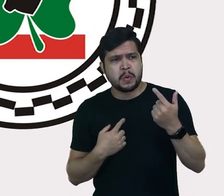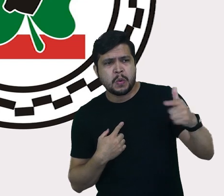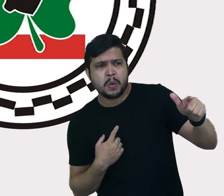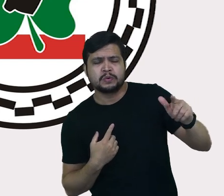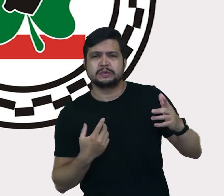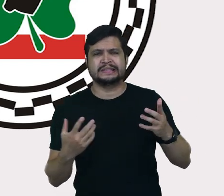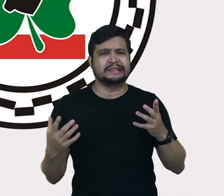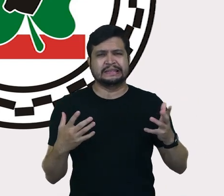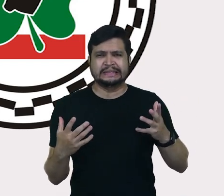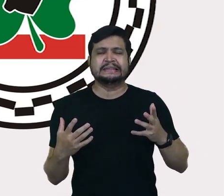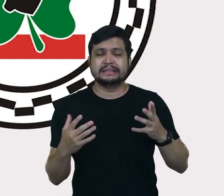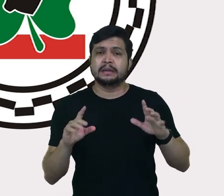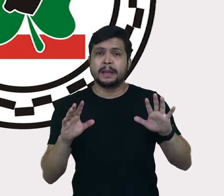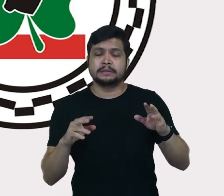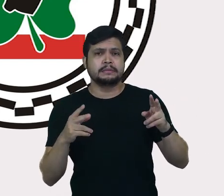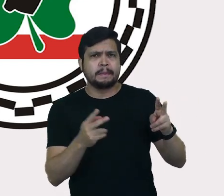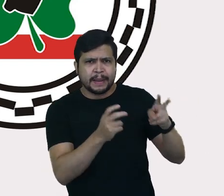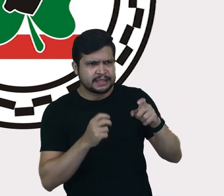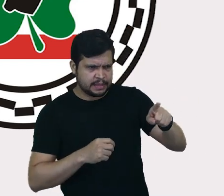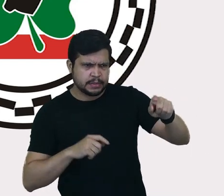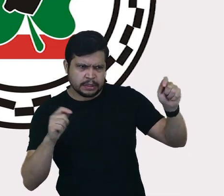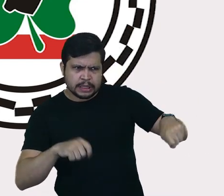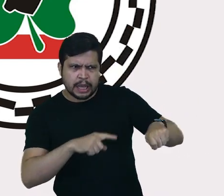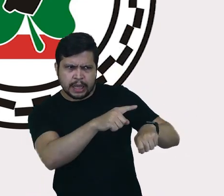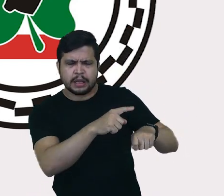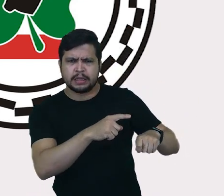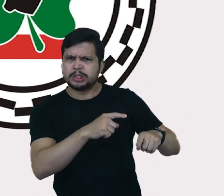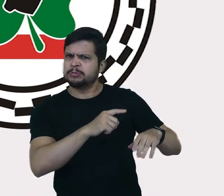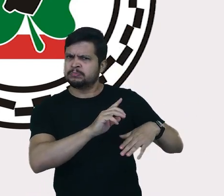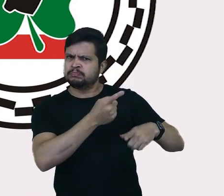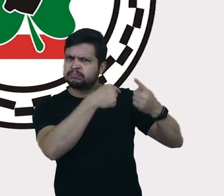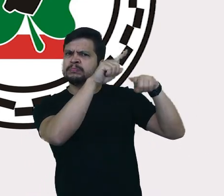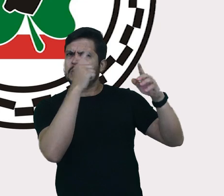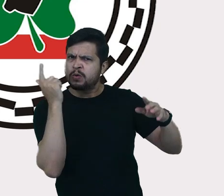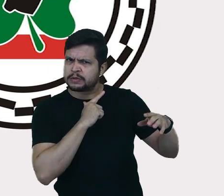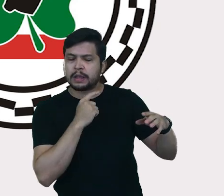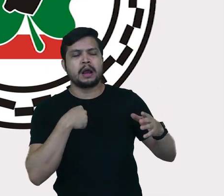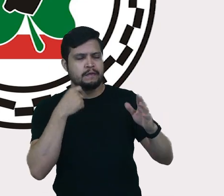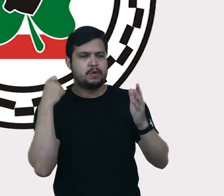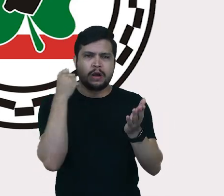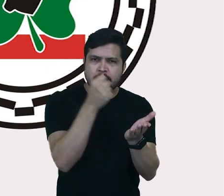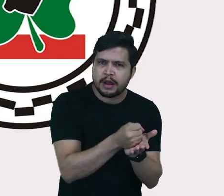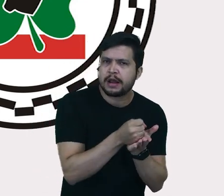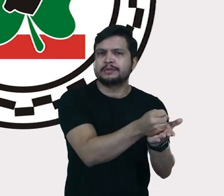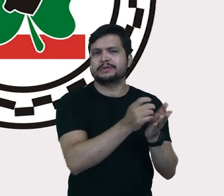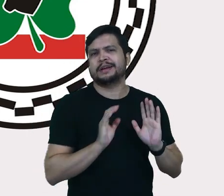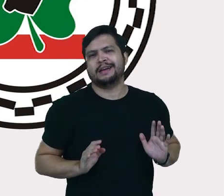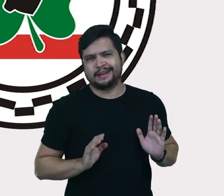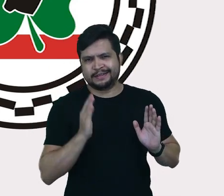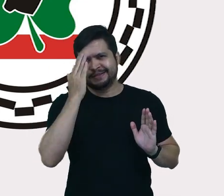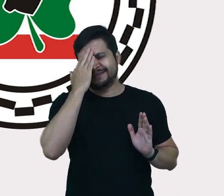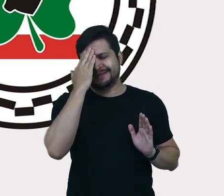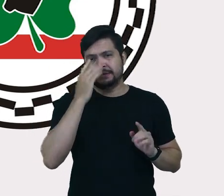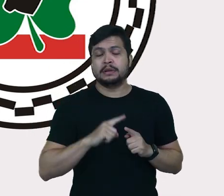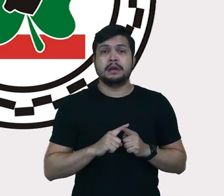estou muito bem nisso aqui, mas você vê que aquela pessoa tem potencial. Vai lá, ajuda aquela pessoa. Dá uma né, dá